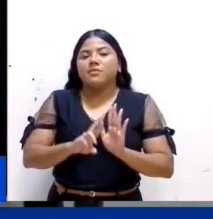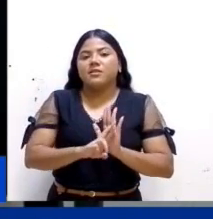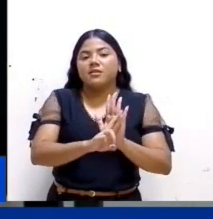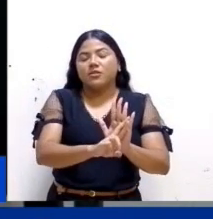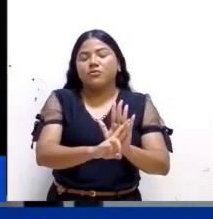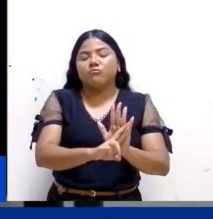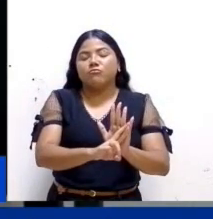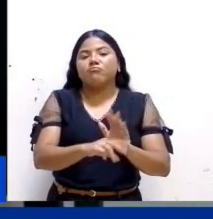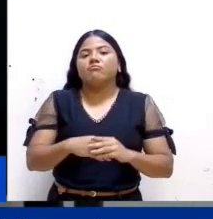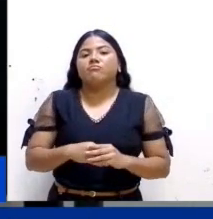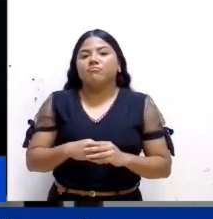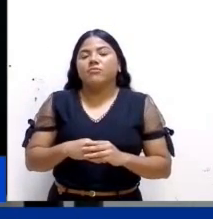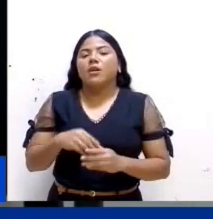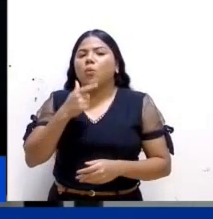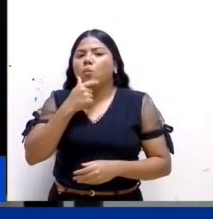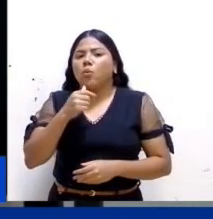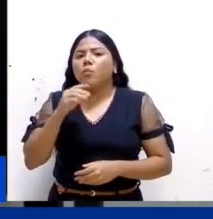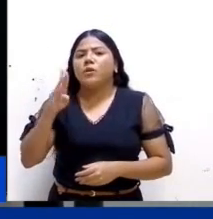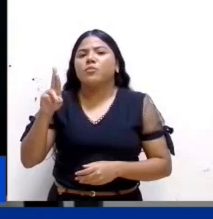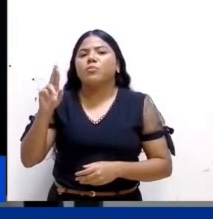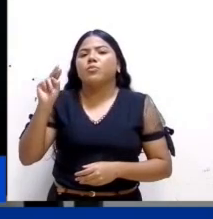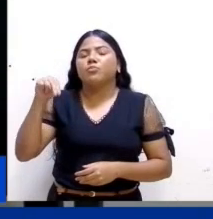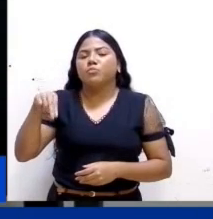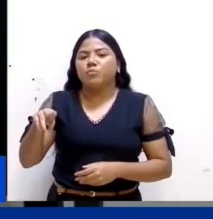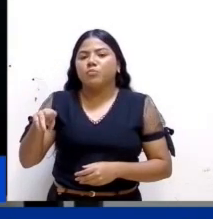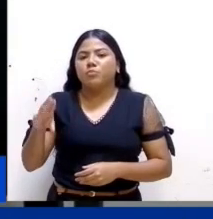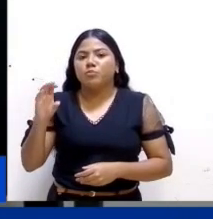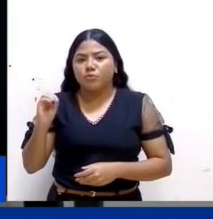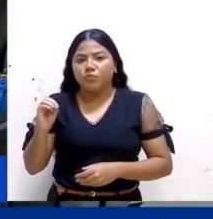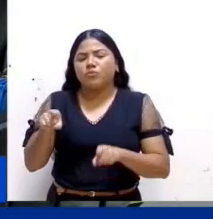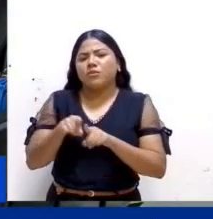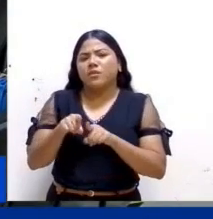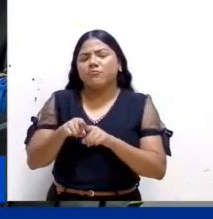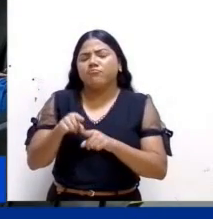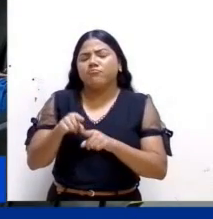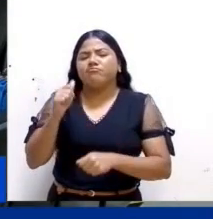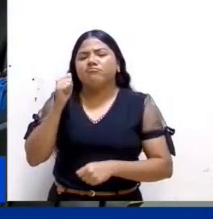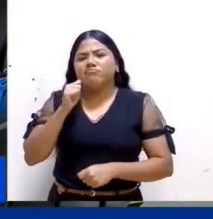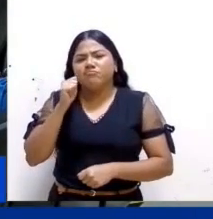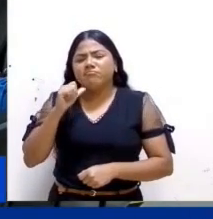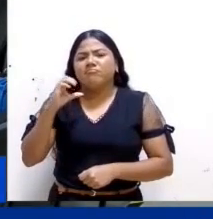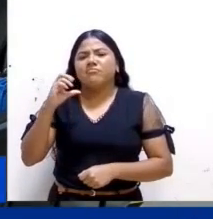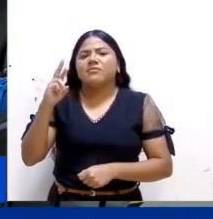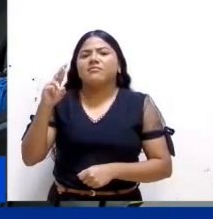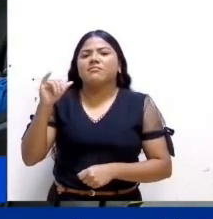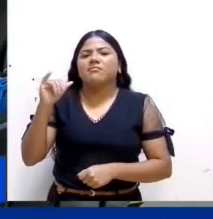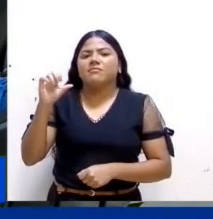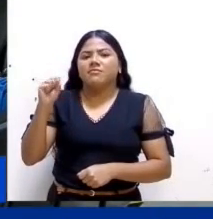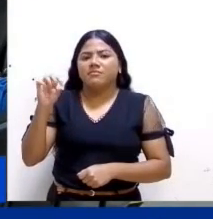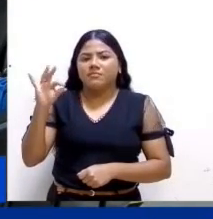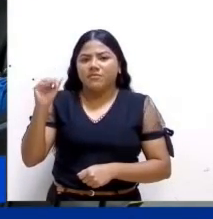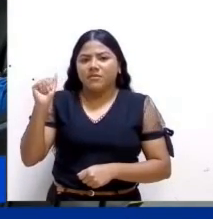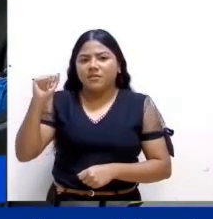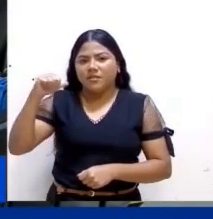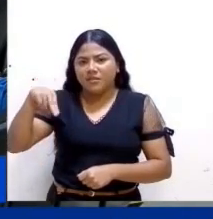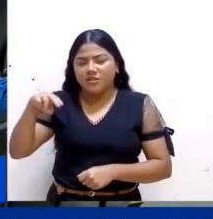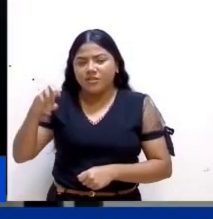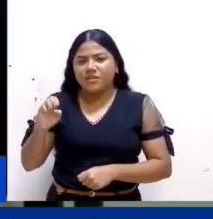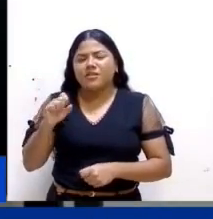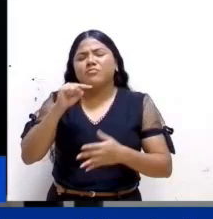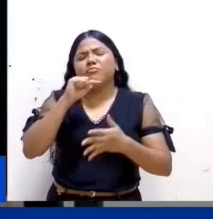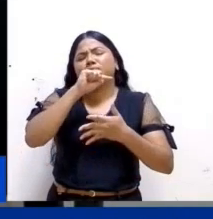nossas técnicas, Cristiane. Falta na Marineide Barros, Marizane, ela é branca, de cabelos castanhos, claros, cacheados, na altura do ombro. E a